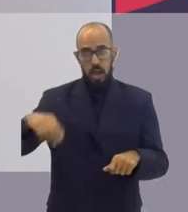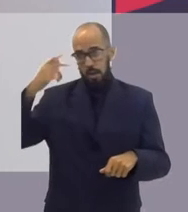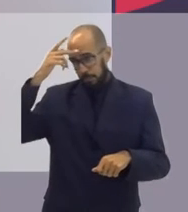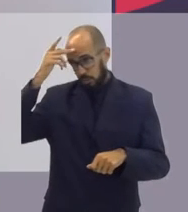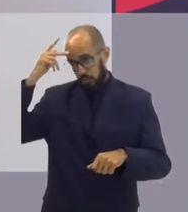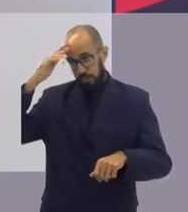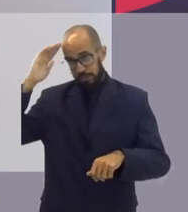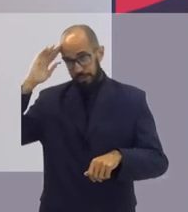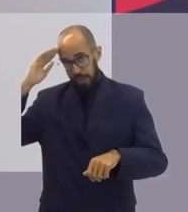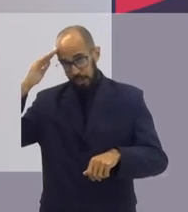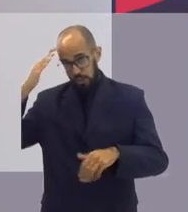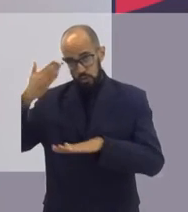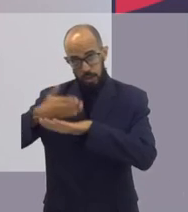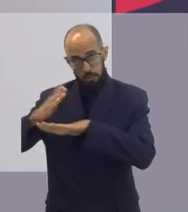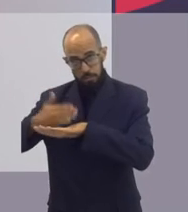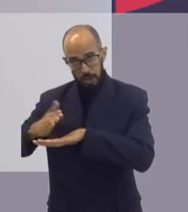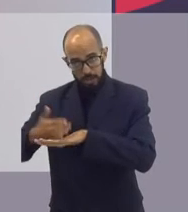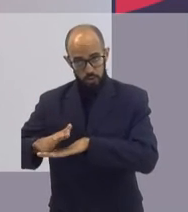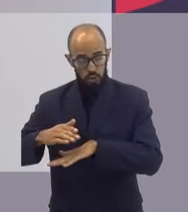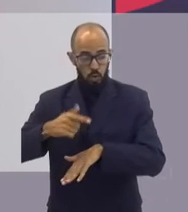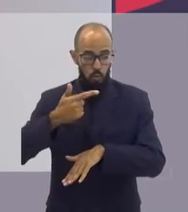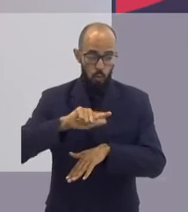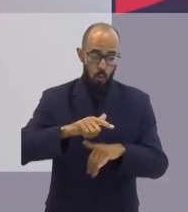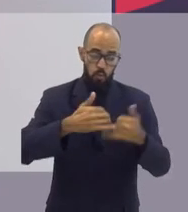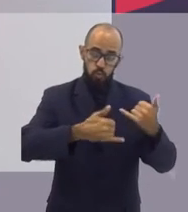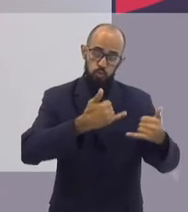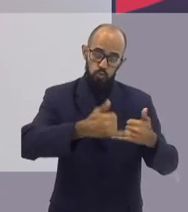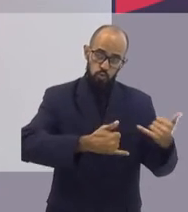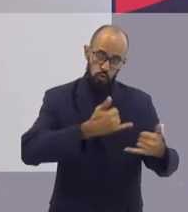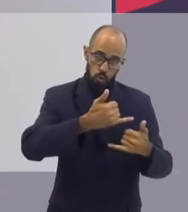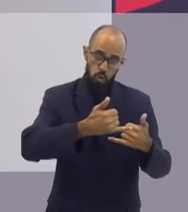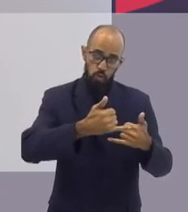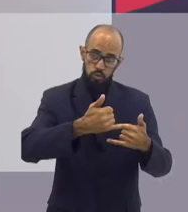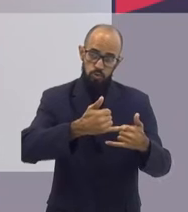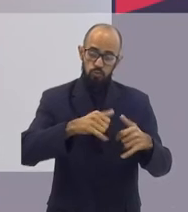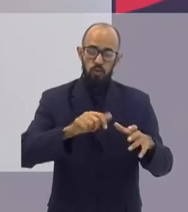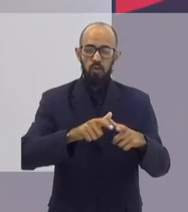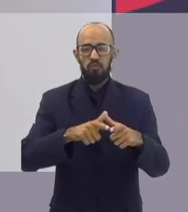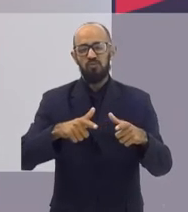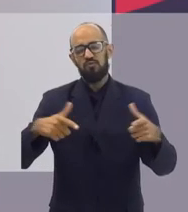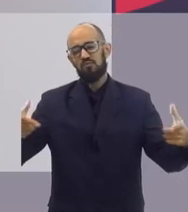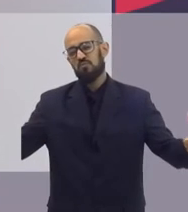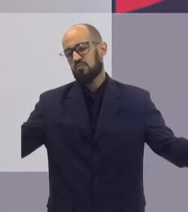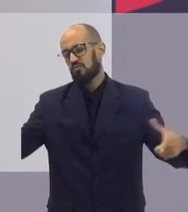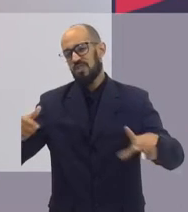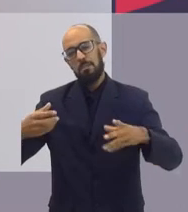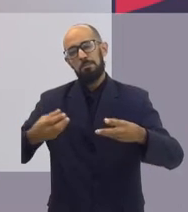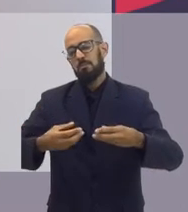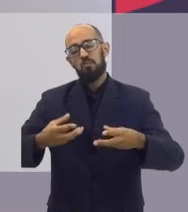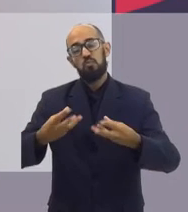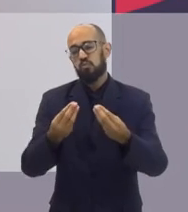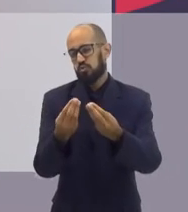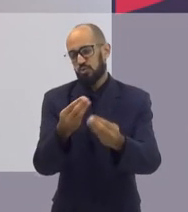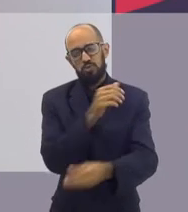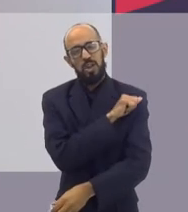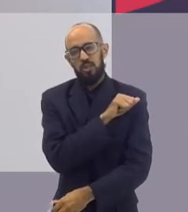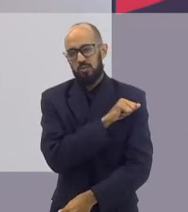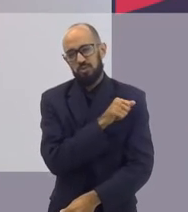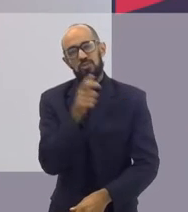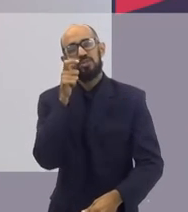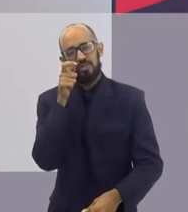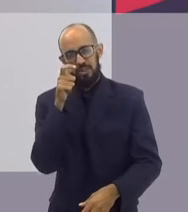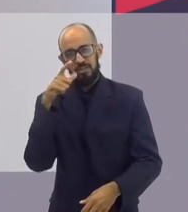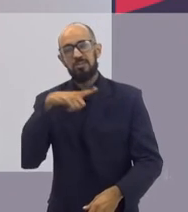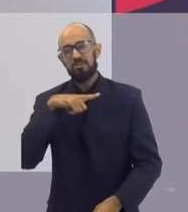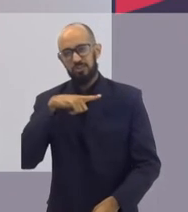do assunto, quem entendia de como fazer o jogo, que foi muito grande a quantidade, porque eram meus alunos que estavam interessados em ver como funciona